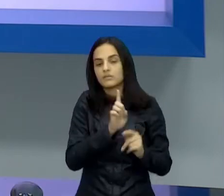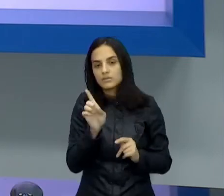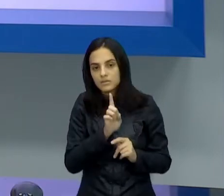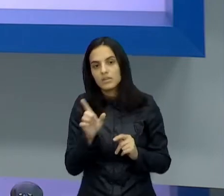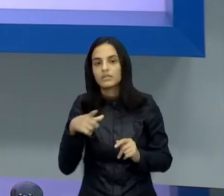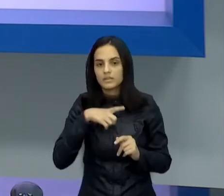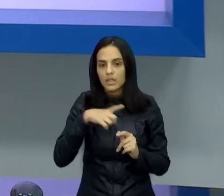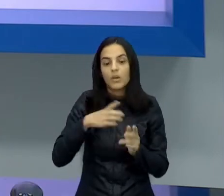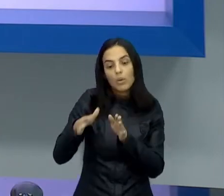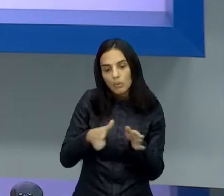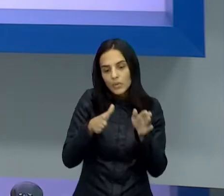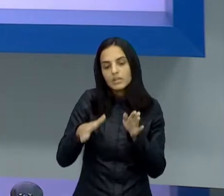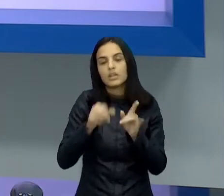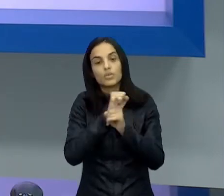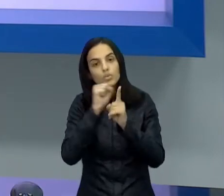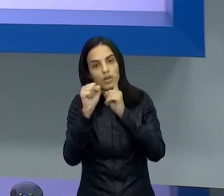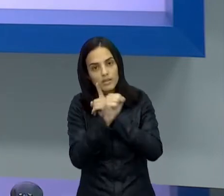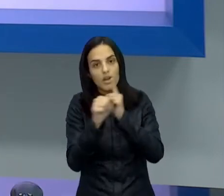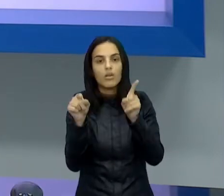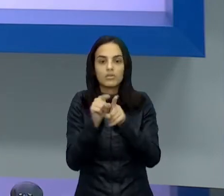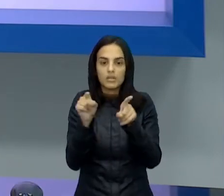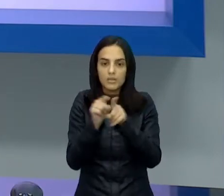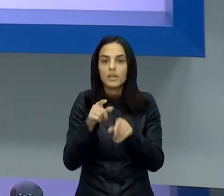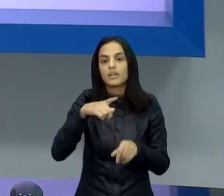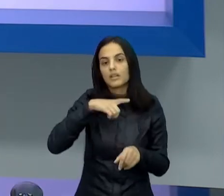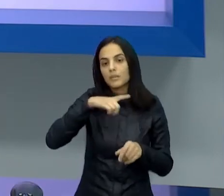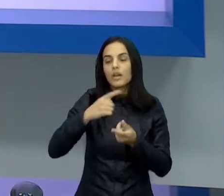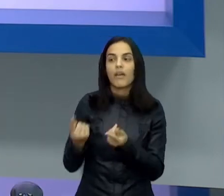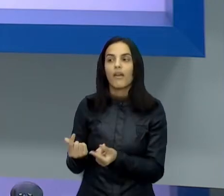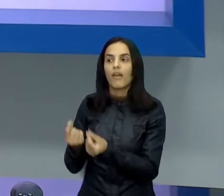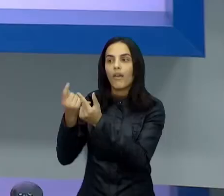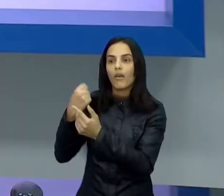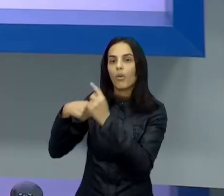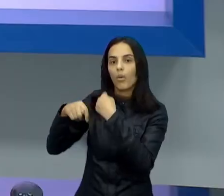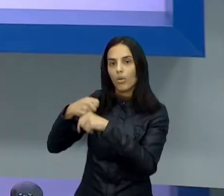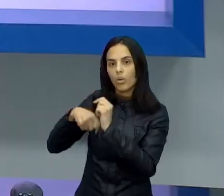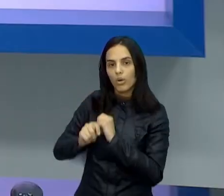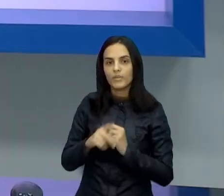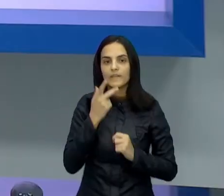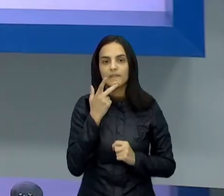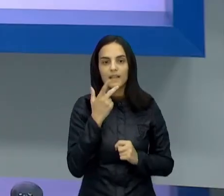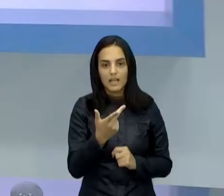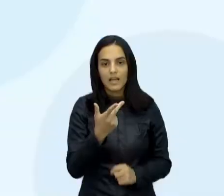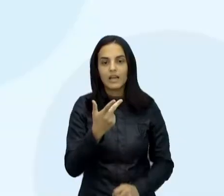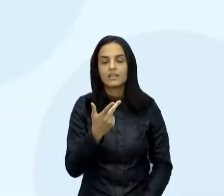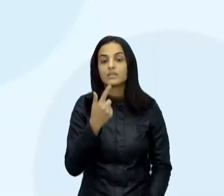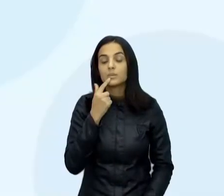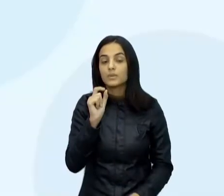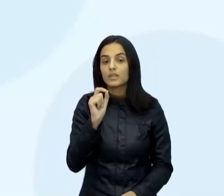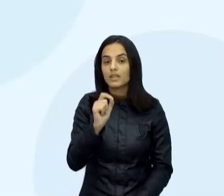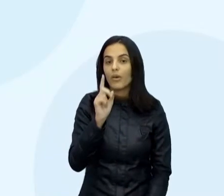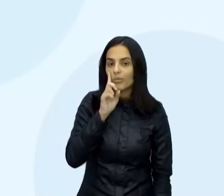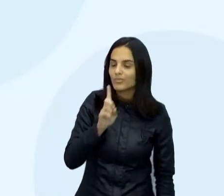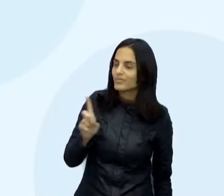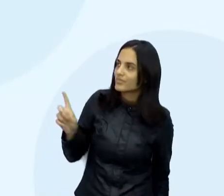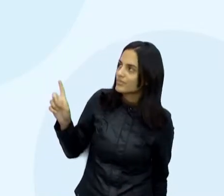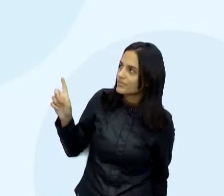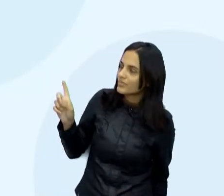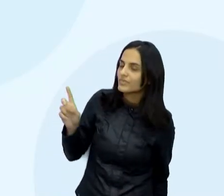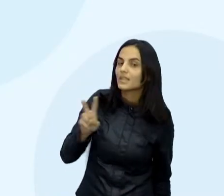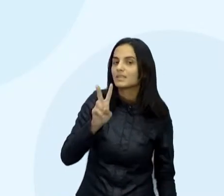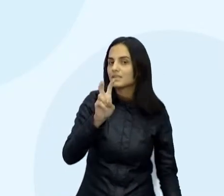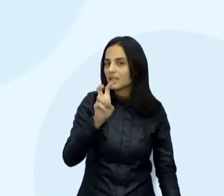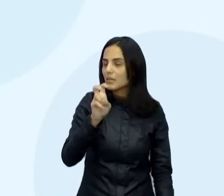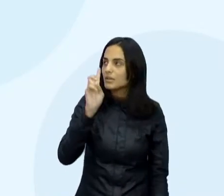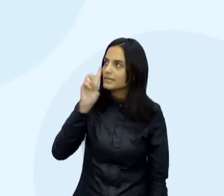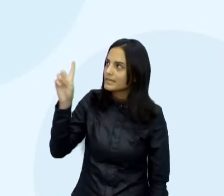aí um processo social e também econômico. Bom, vamos falar sobre a crosta terrestre? Então tá aí na tela para